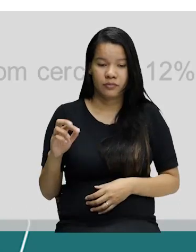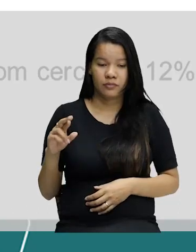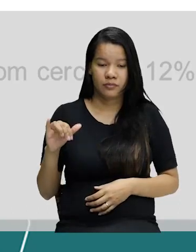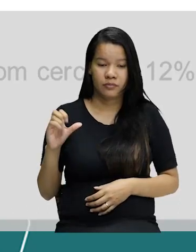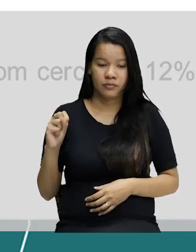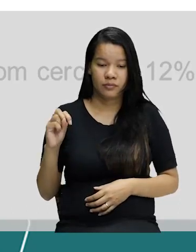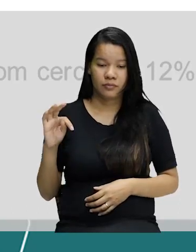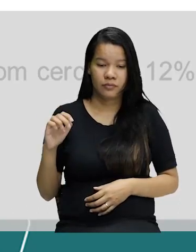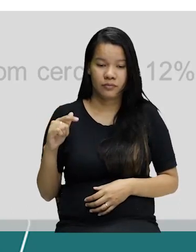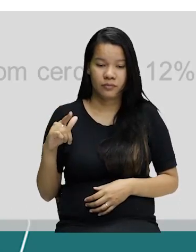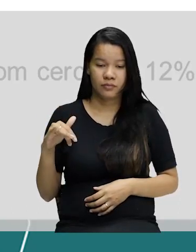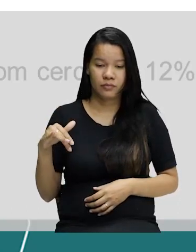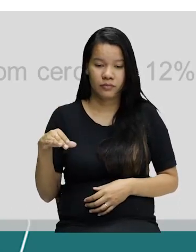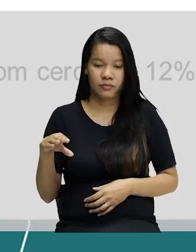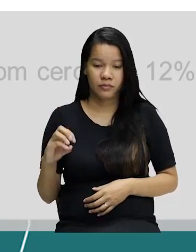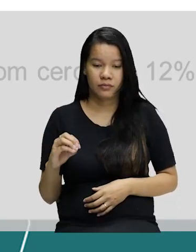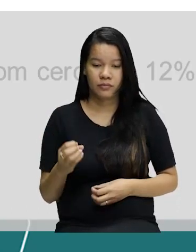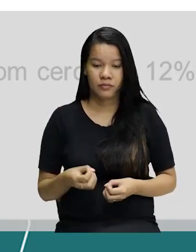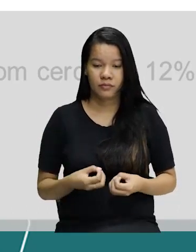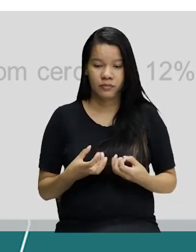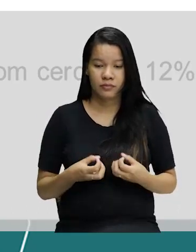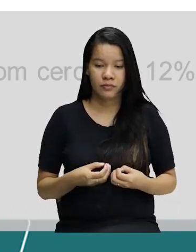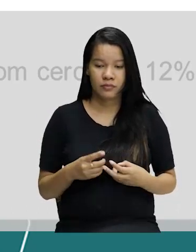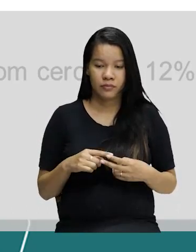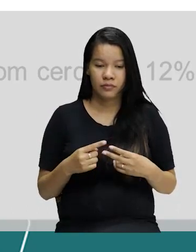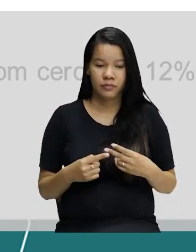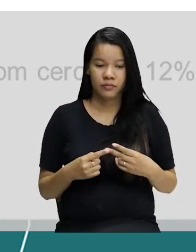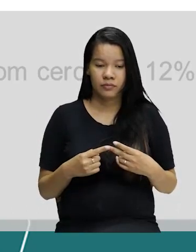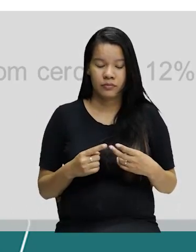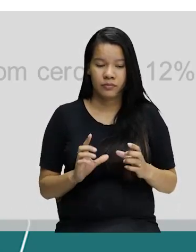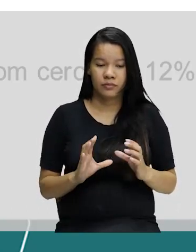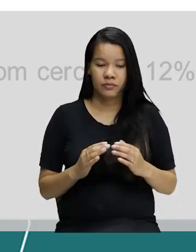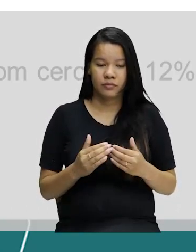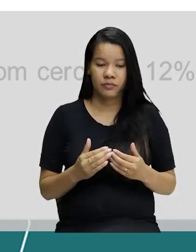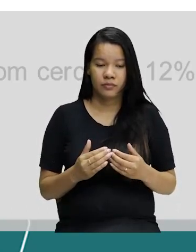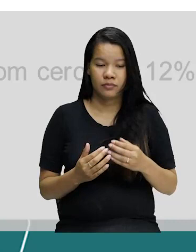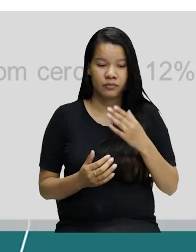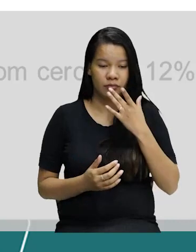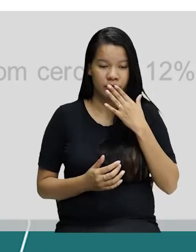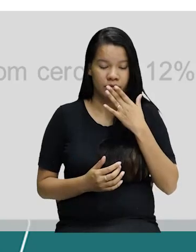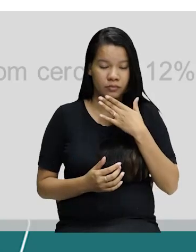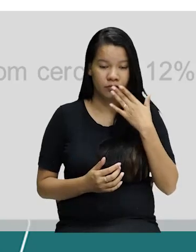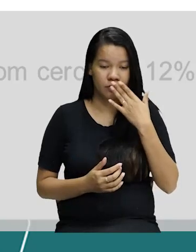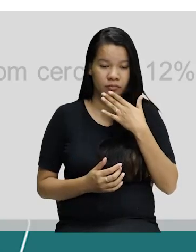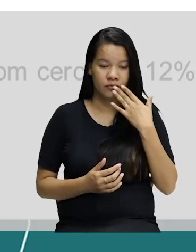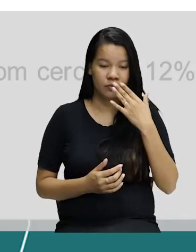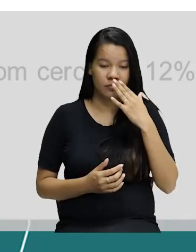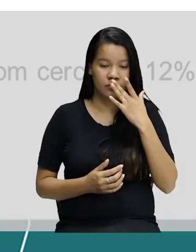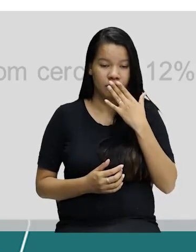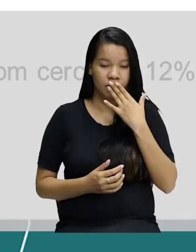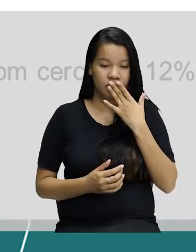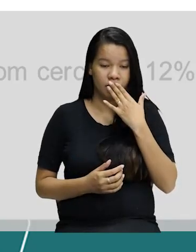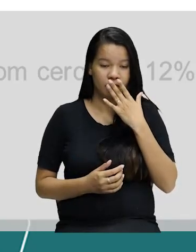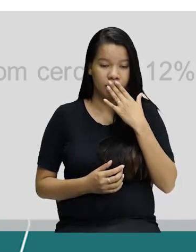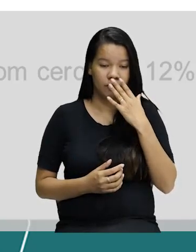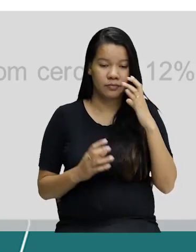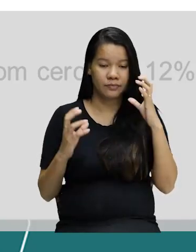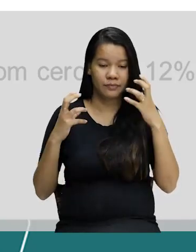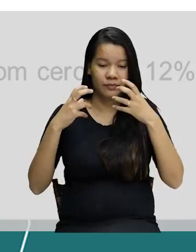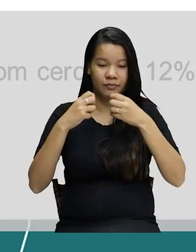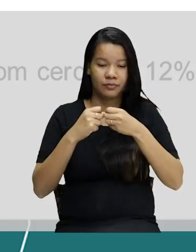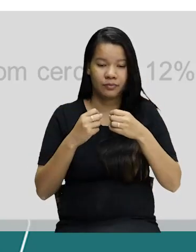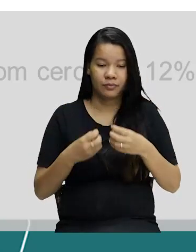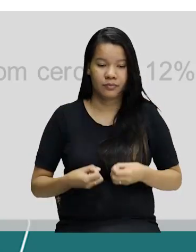cristalização da garapa para a produção de 2 porções do açúcar escuro, que é usado para produzir,